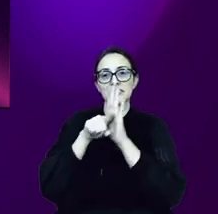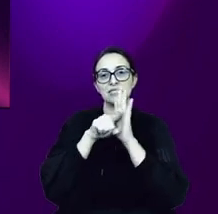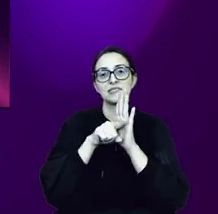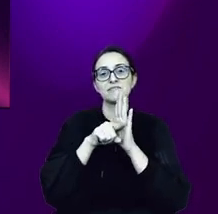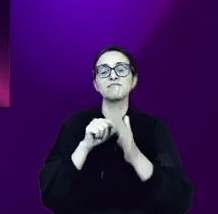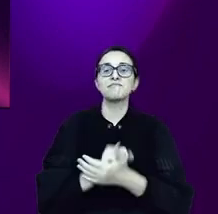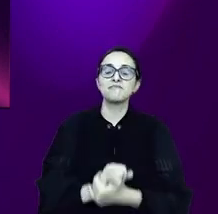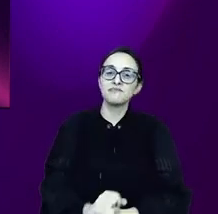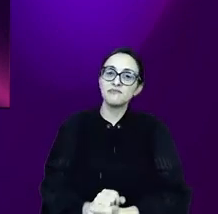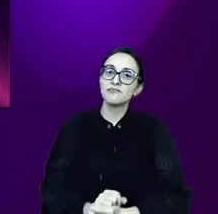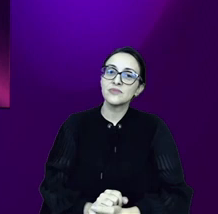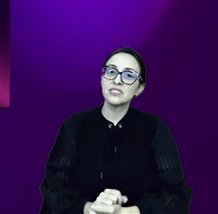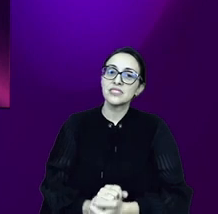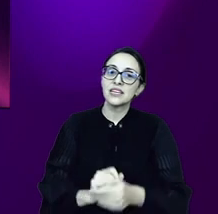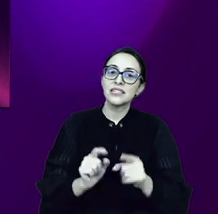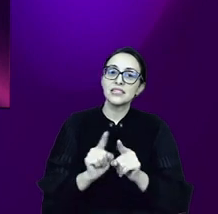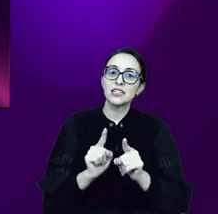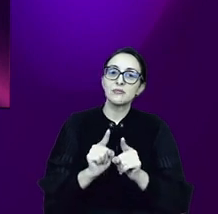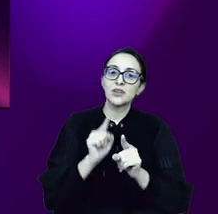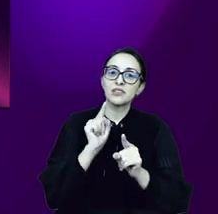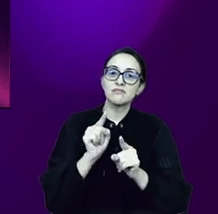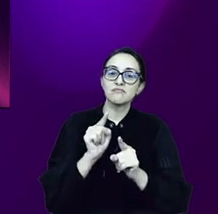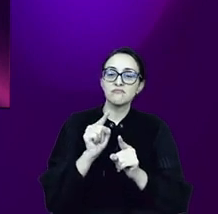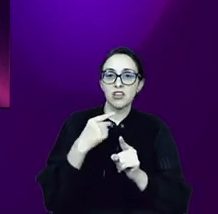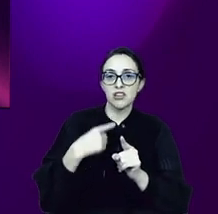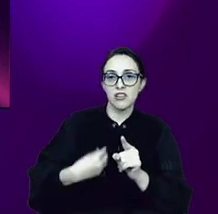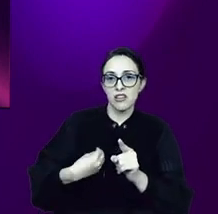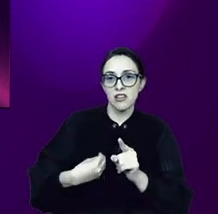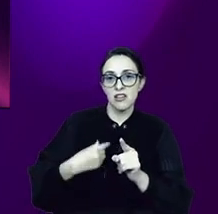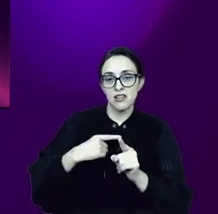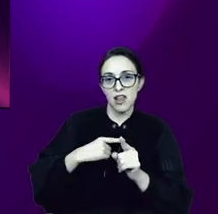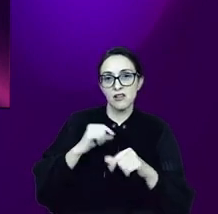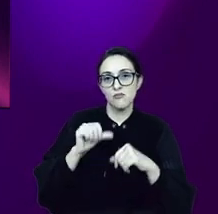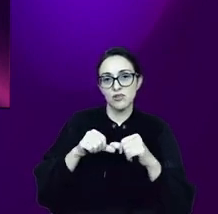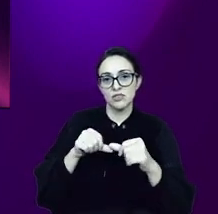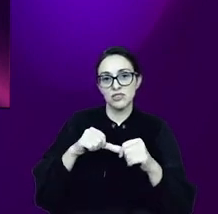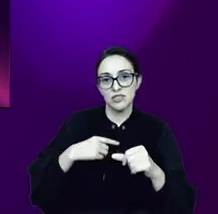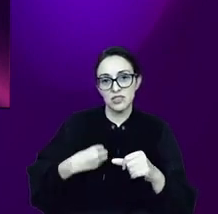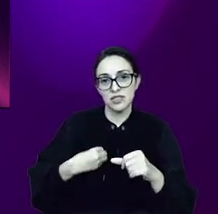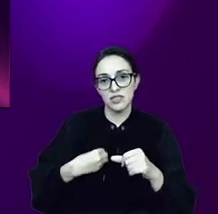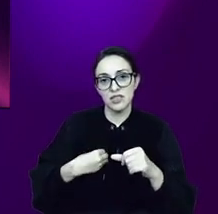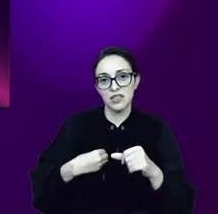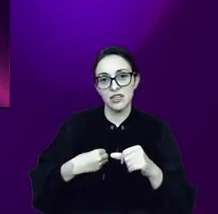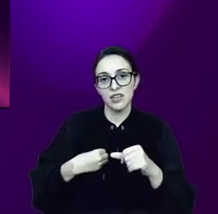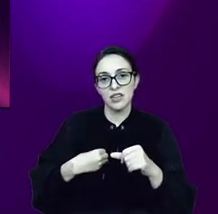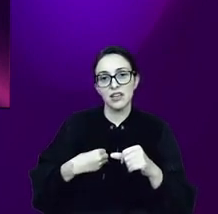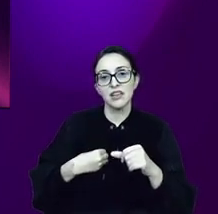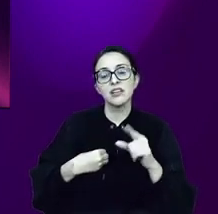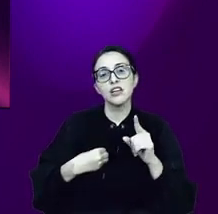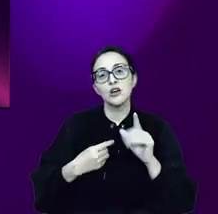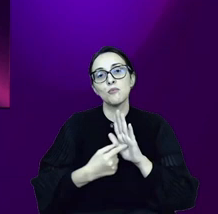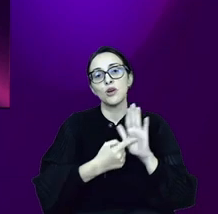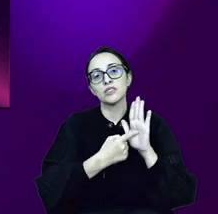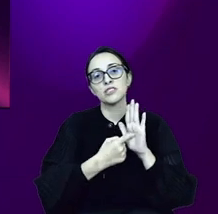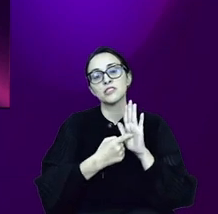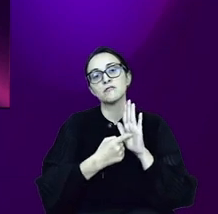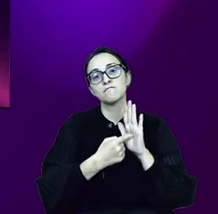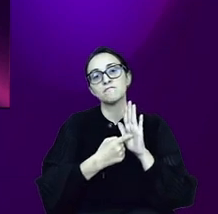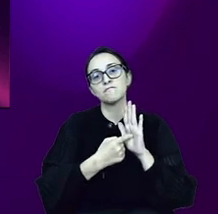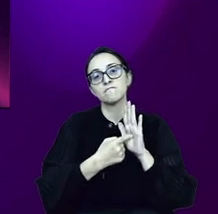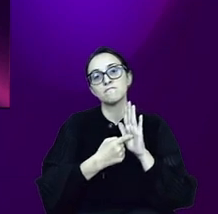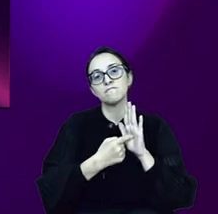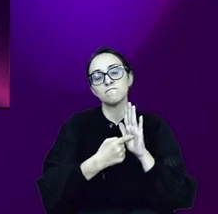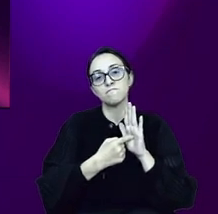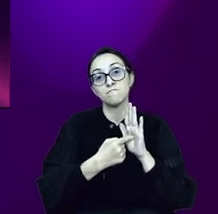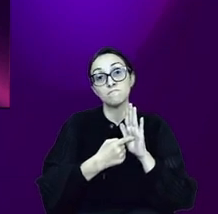imunohistoquímica, e ele, uma vez presente, essa mutação, uma vez presente, além de classificar, indica um